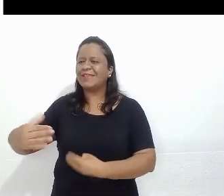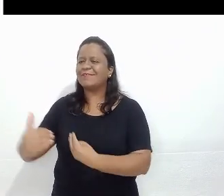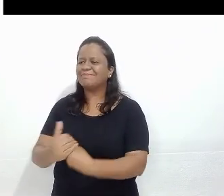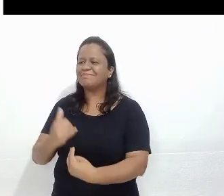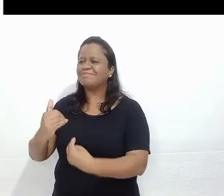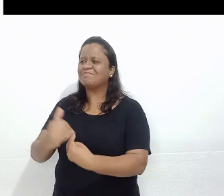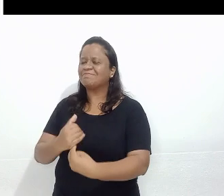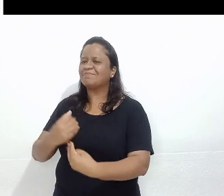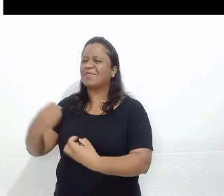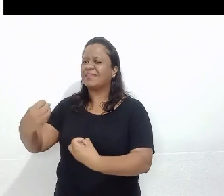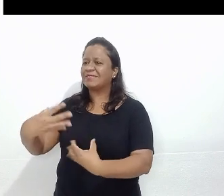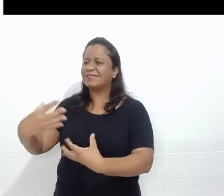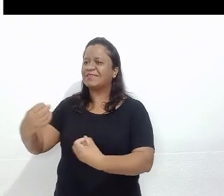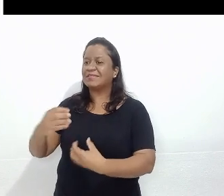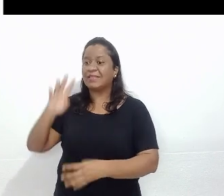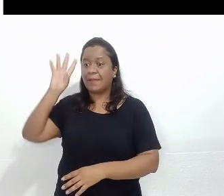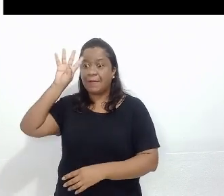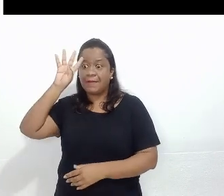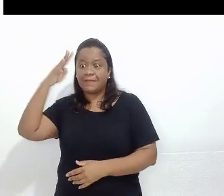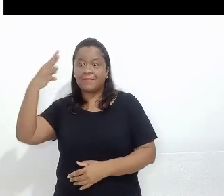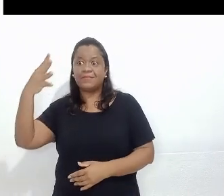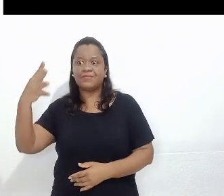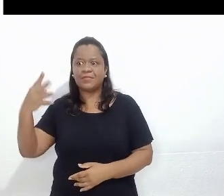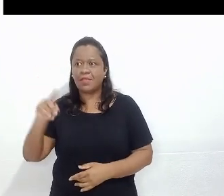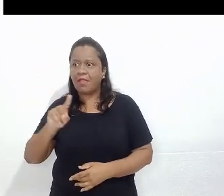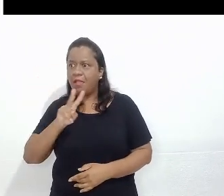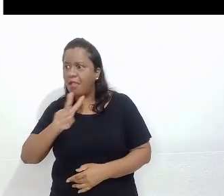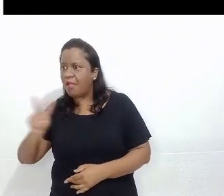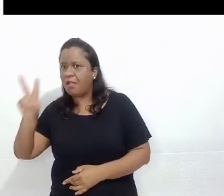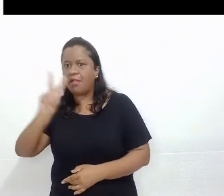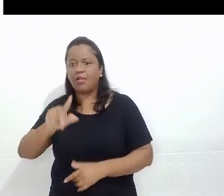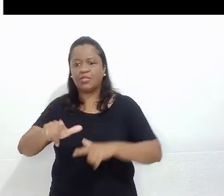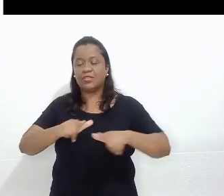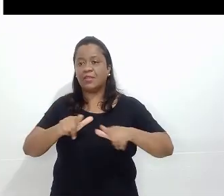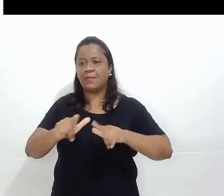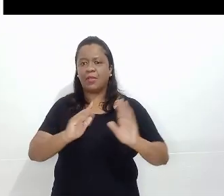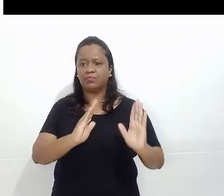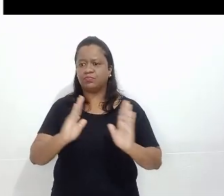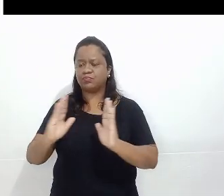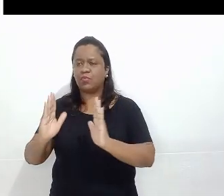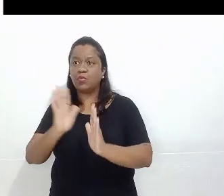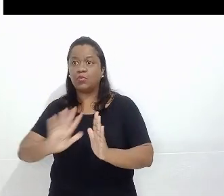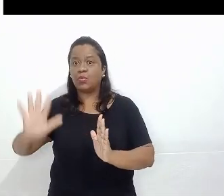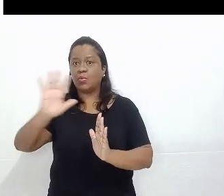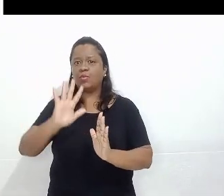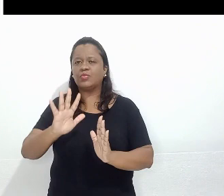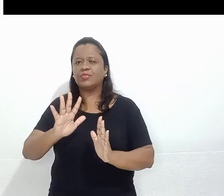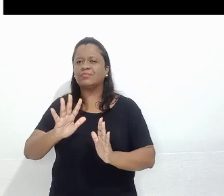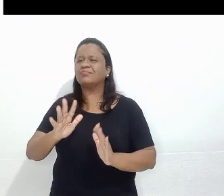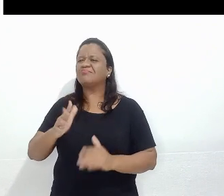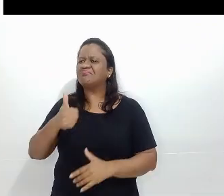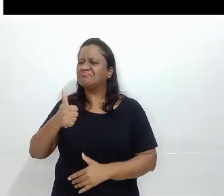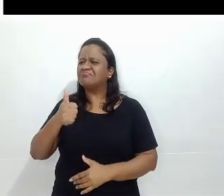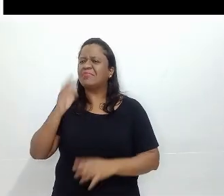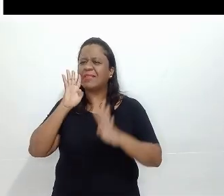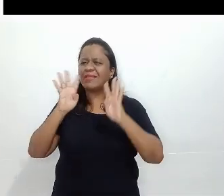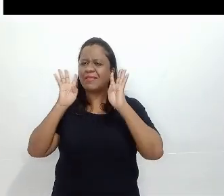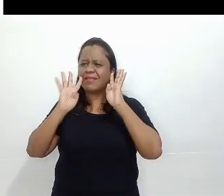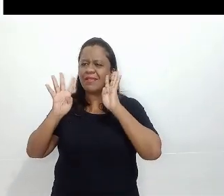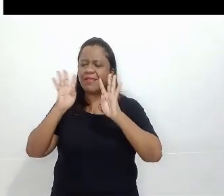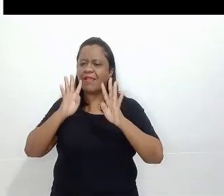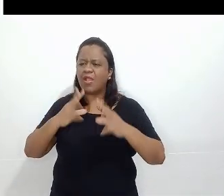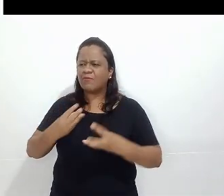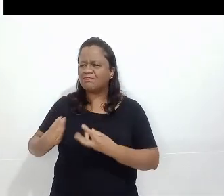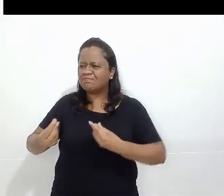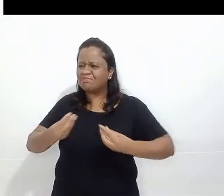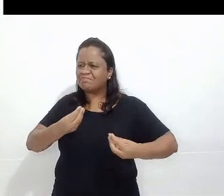o resultado do trabalho de todos, de cada etapa. Tá? Então, é bacana te dar sensibilidade, te dar percepção das